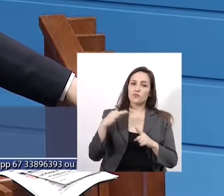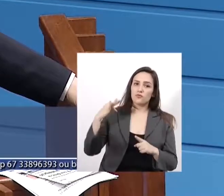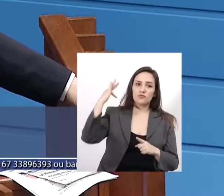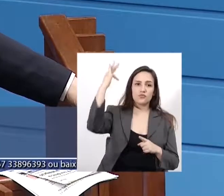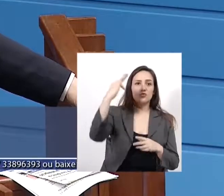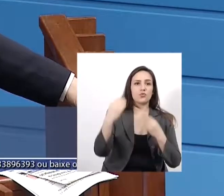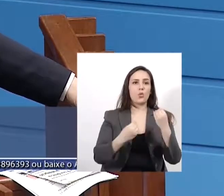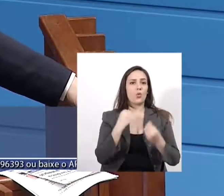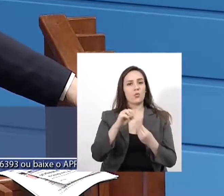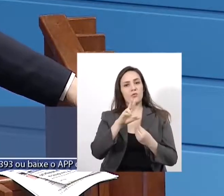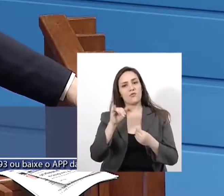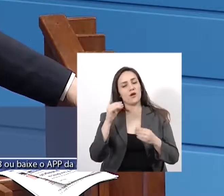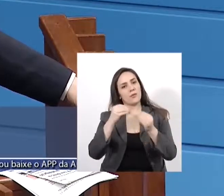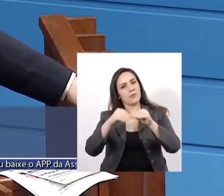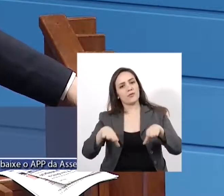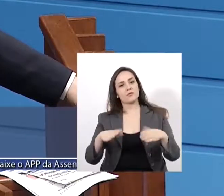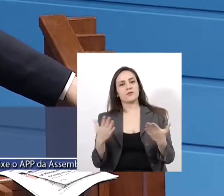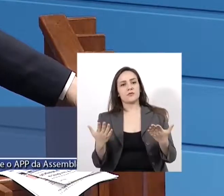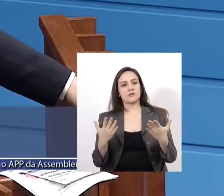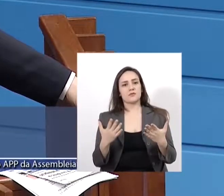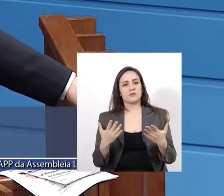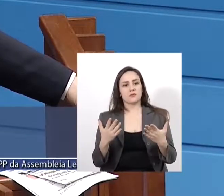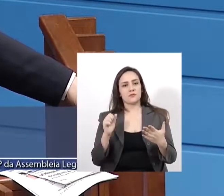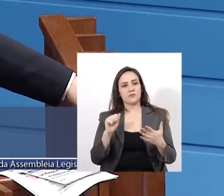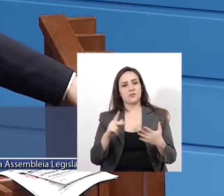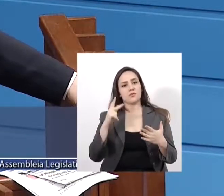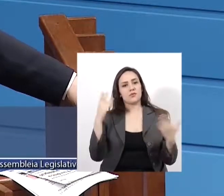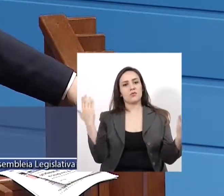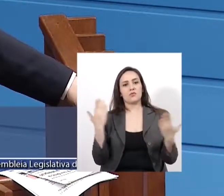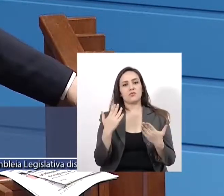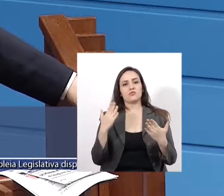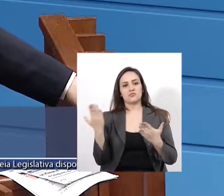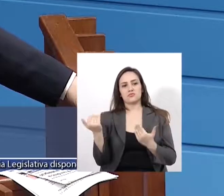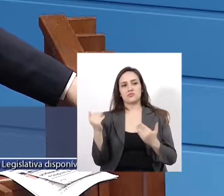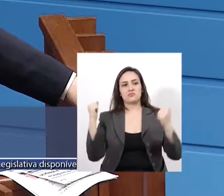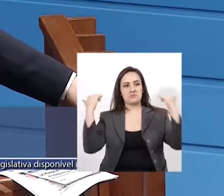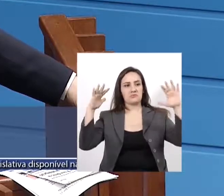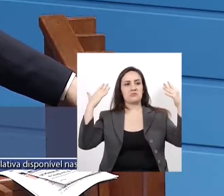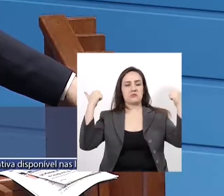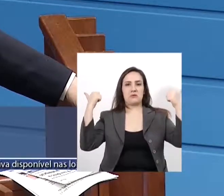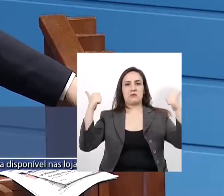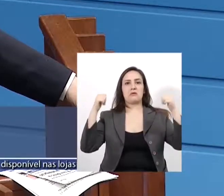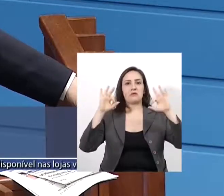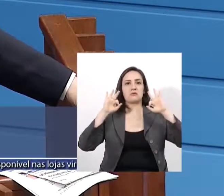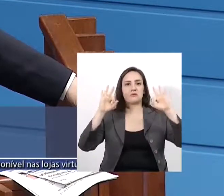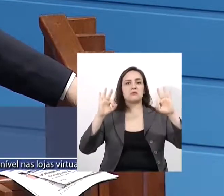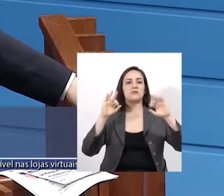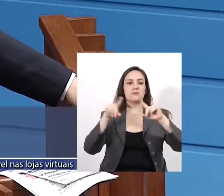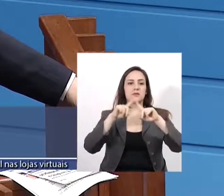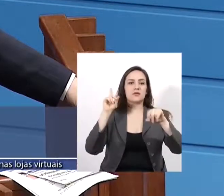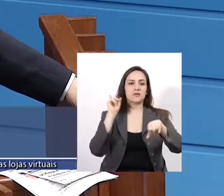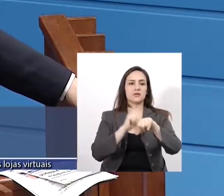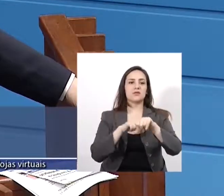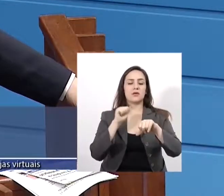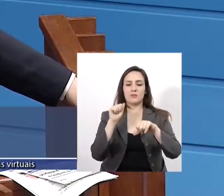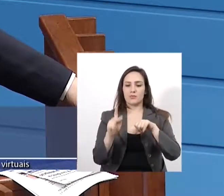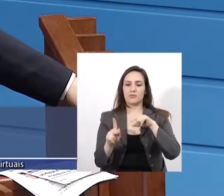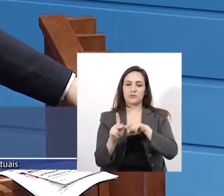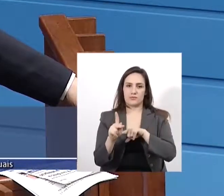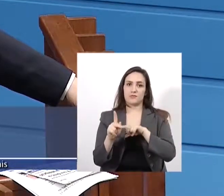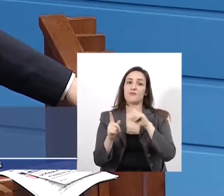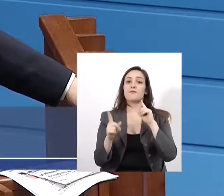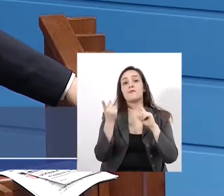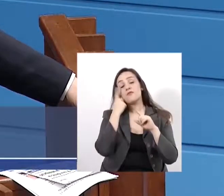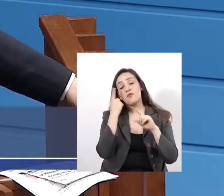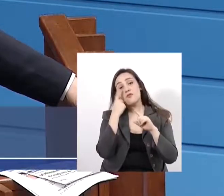sofrer o impacto dessa reforma. Hoje ele está batendo palma, aprova a reforma, está tudo bem. Ele vai ver na hora que chegar a vez dele